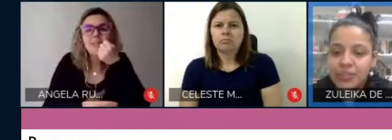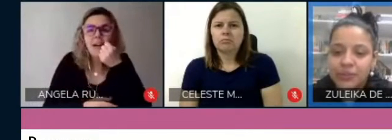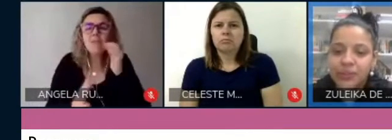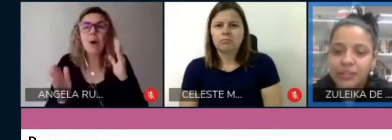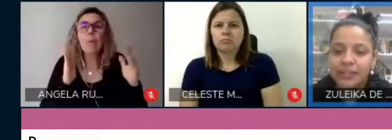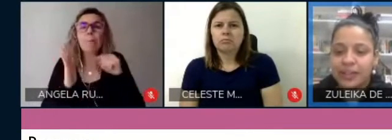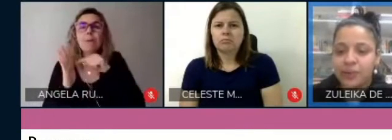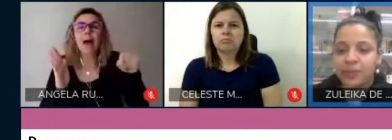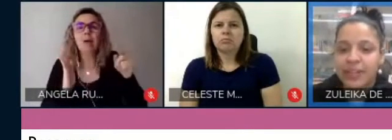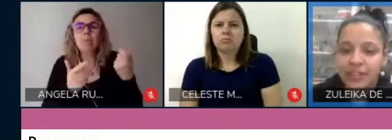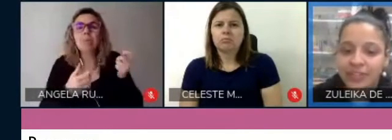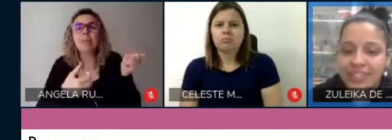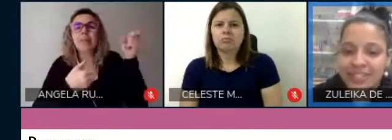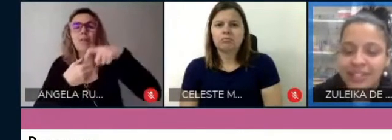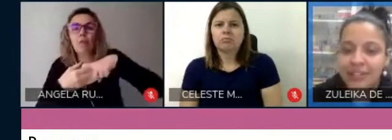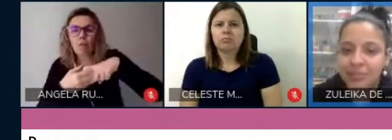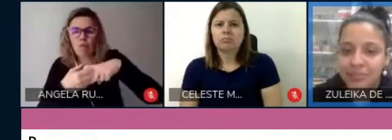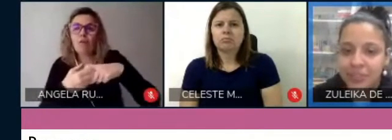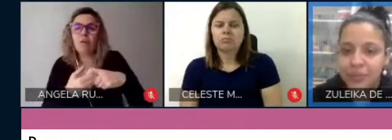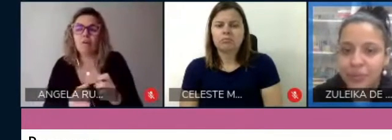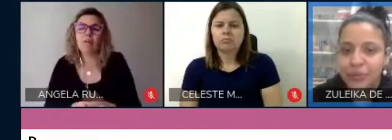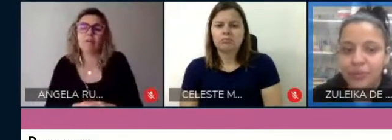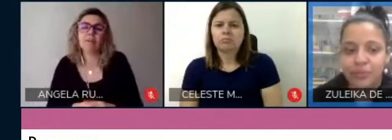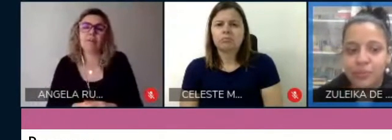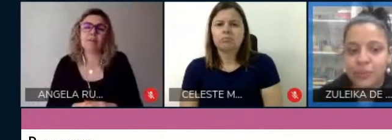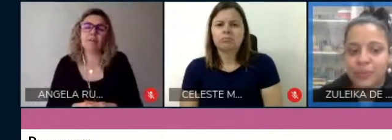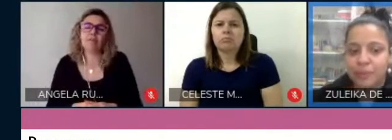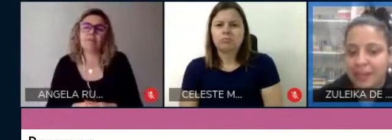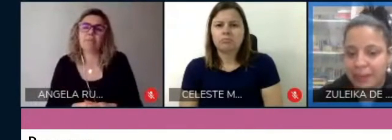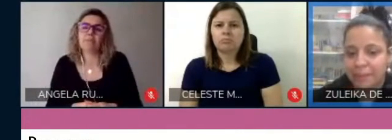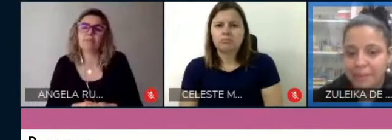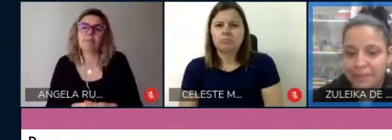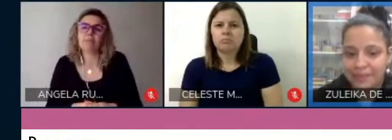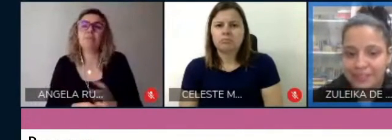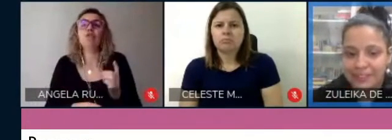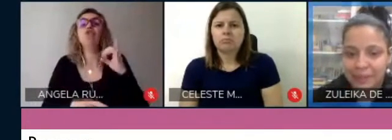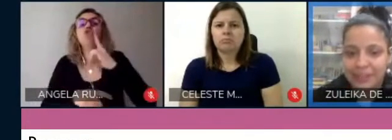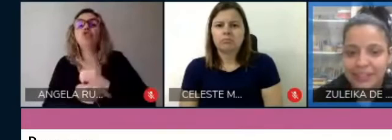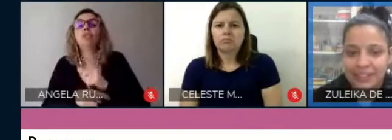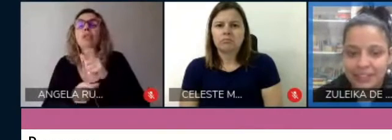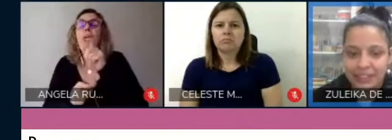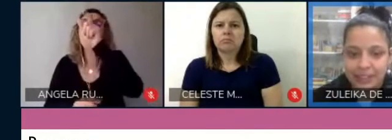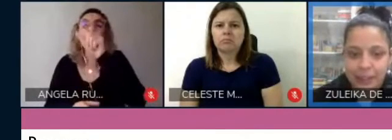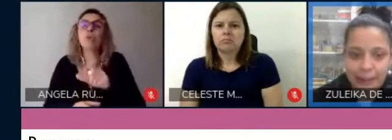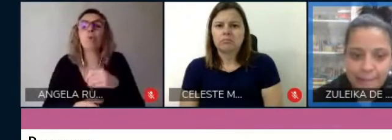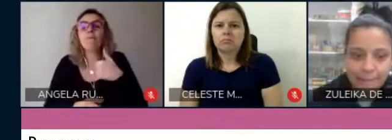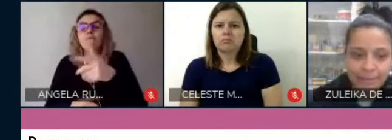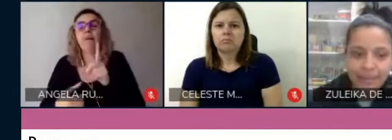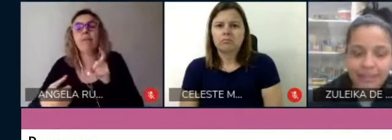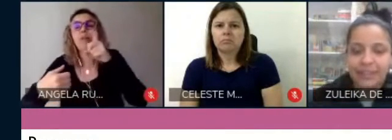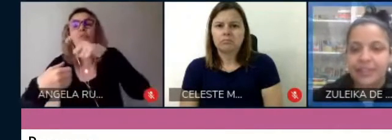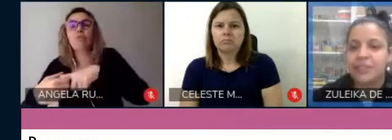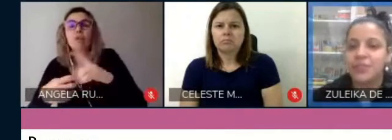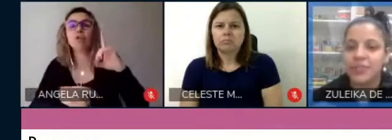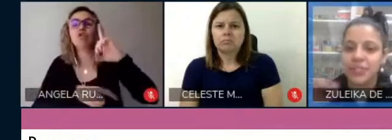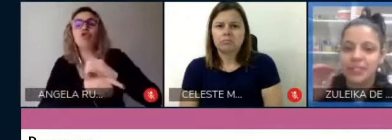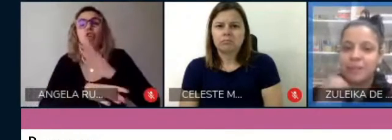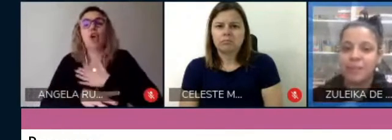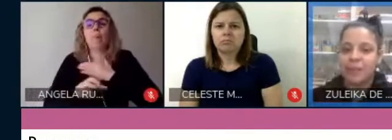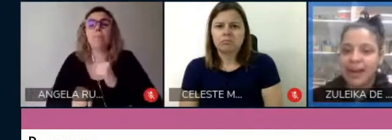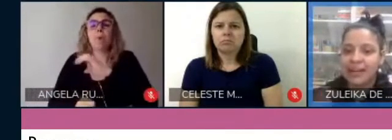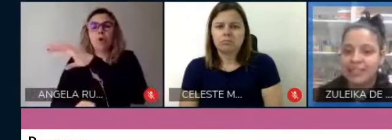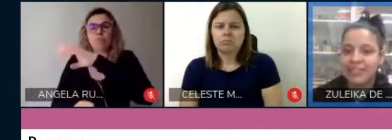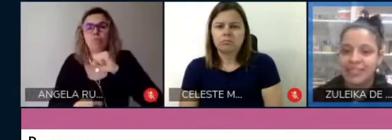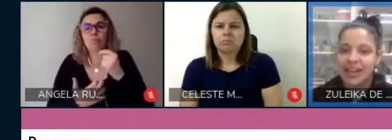de devolução, tá? Quando é que ele vai ser devolvido e quando eu vou poder pegar, tá bem? Isso